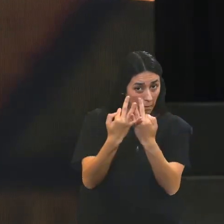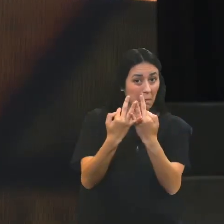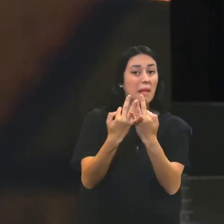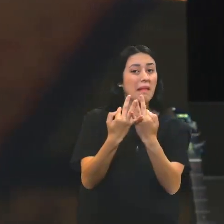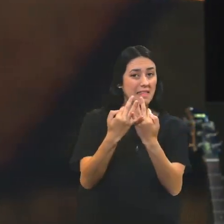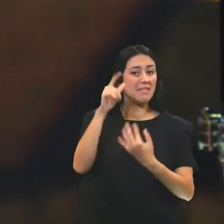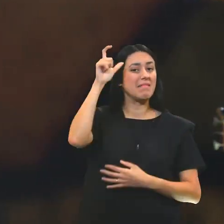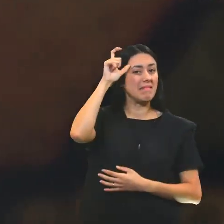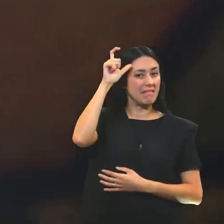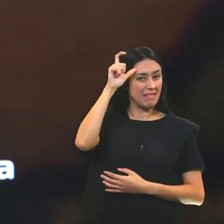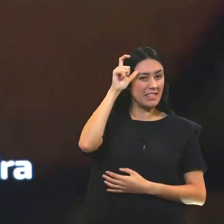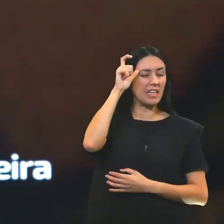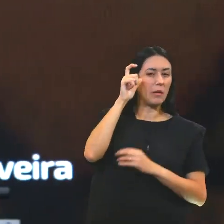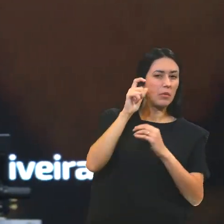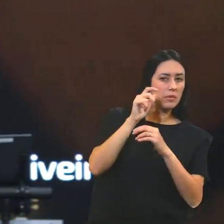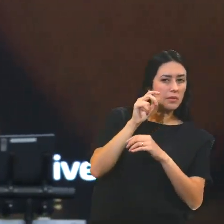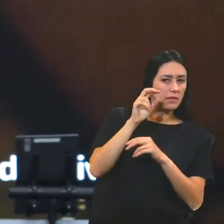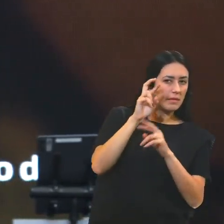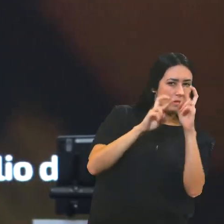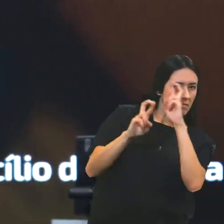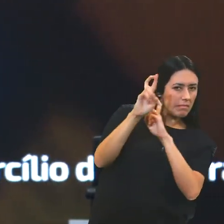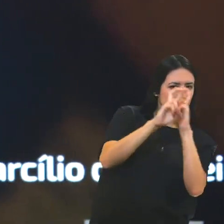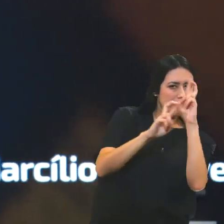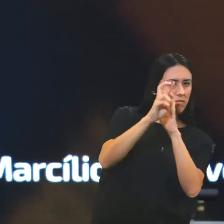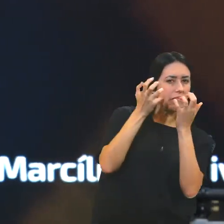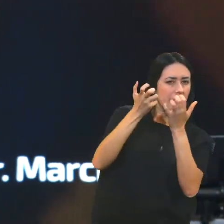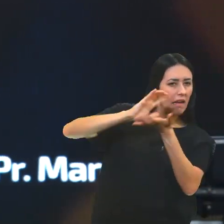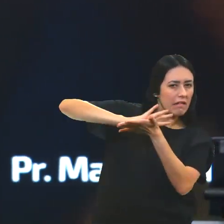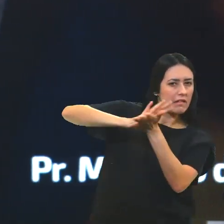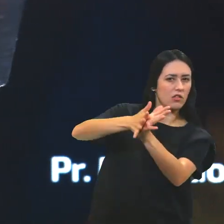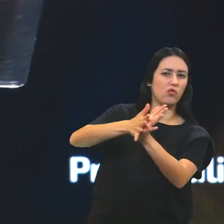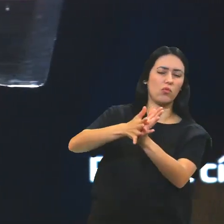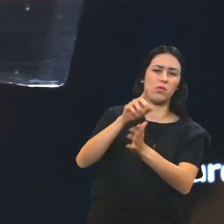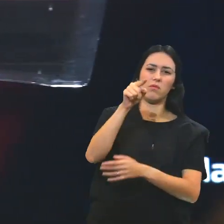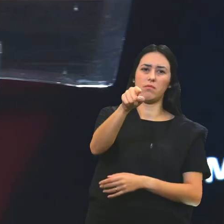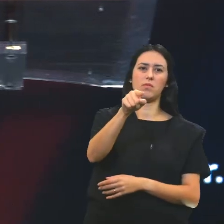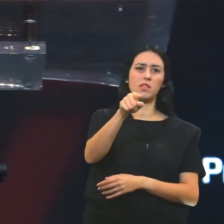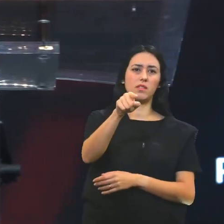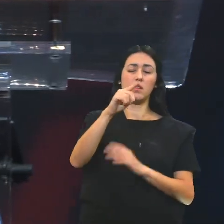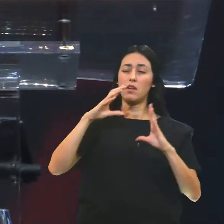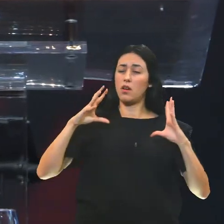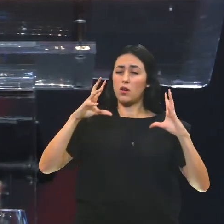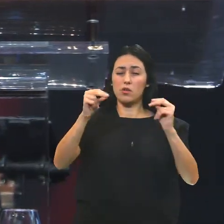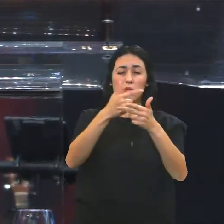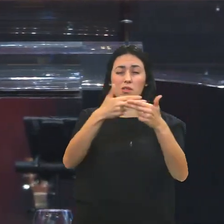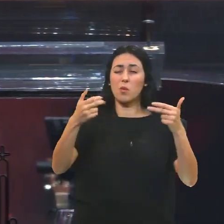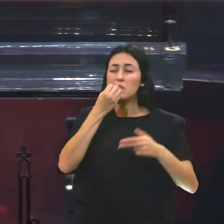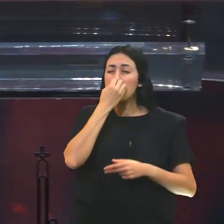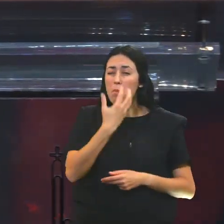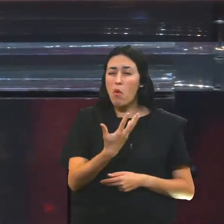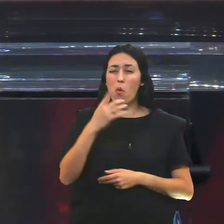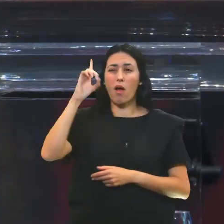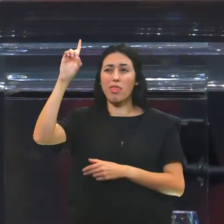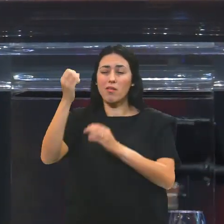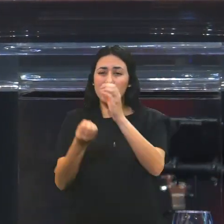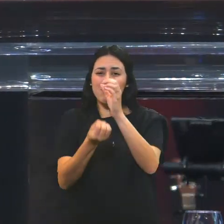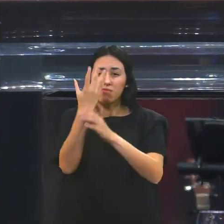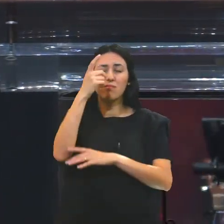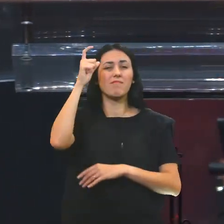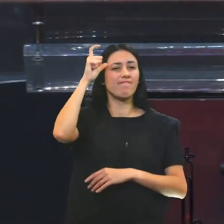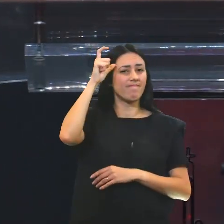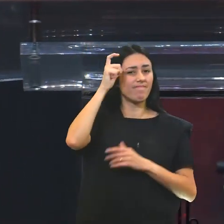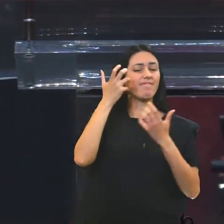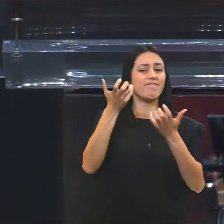inimigo, sabe? Nos dias de hoje, ele quer destruir tudo aquilo de bom que Deus já fez, tudo aquilo de bom que